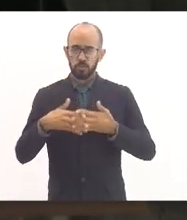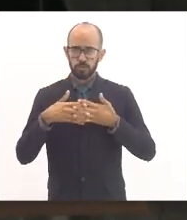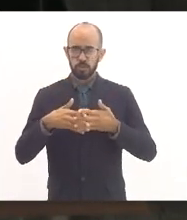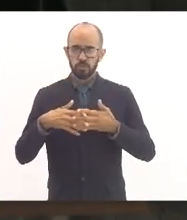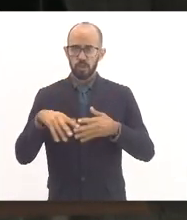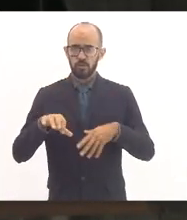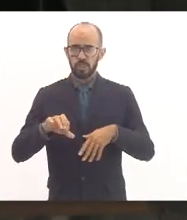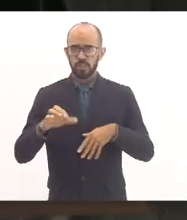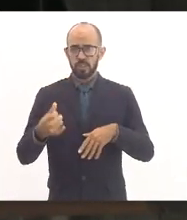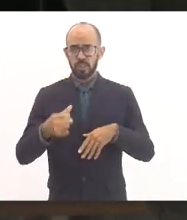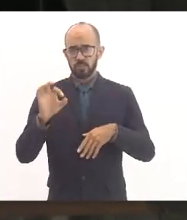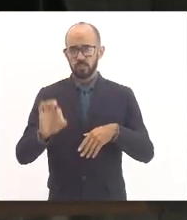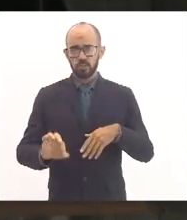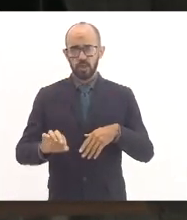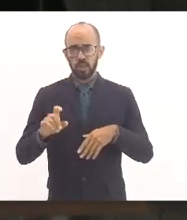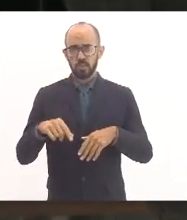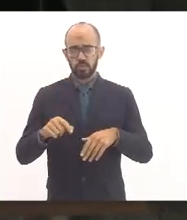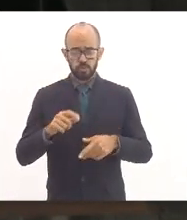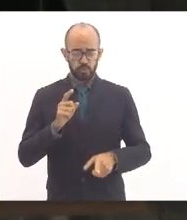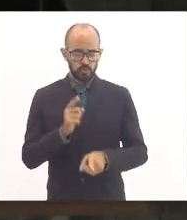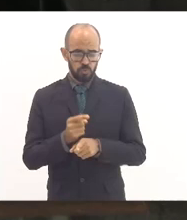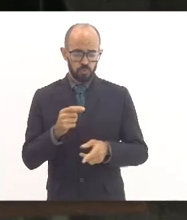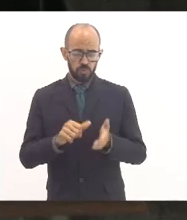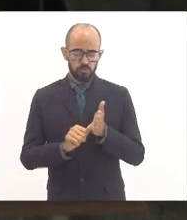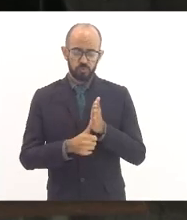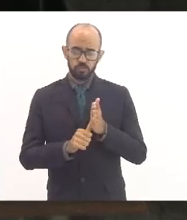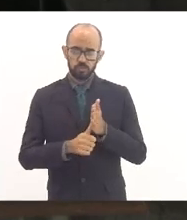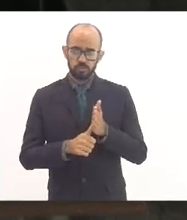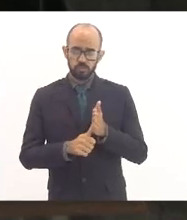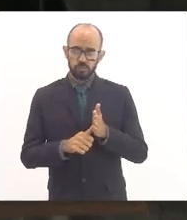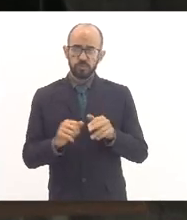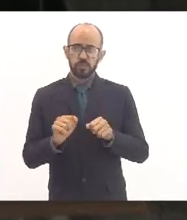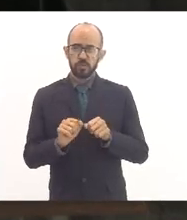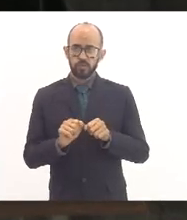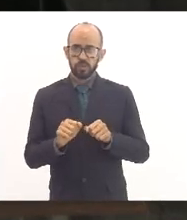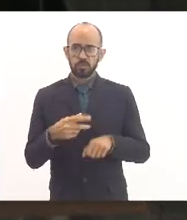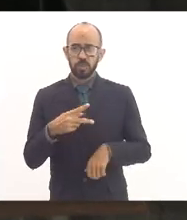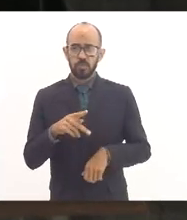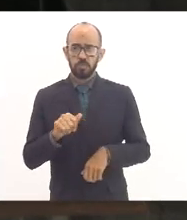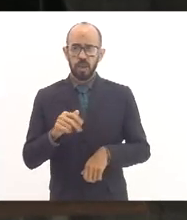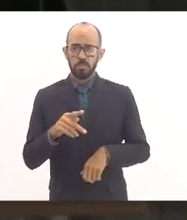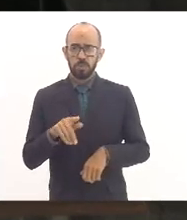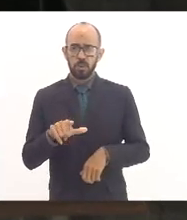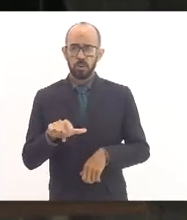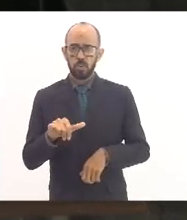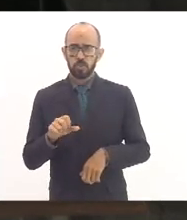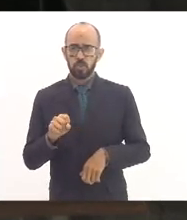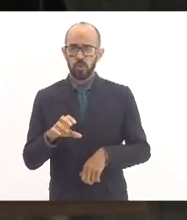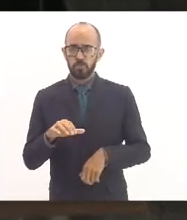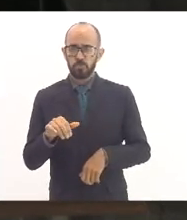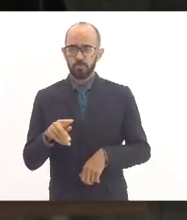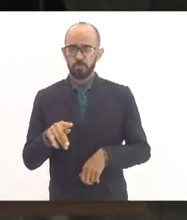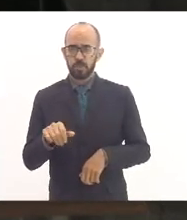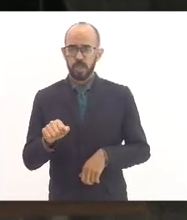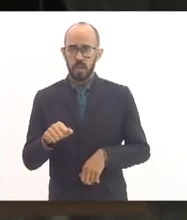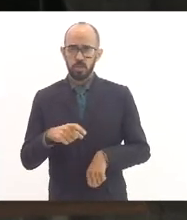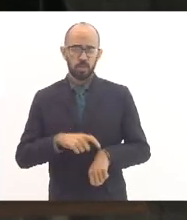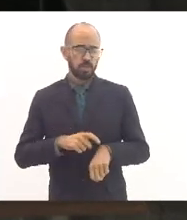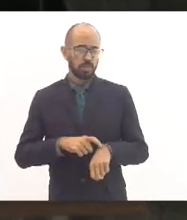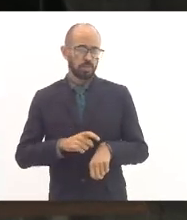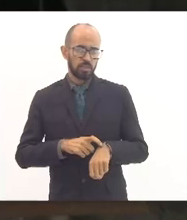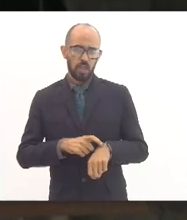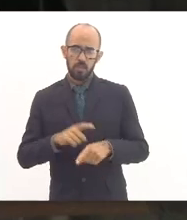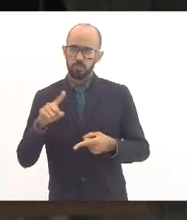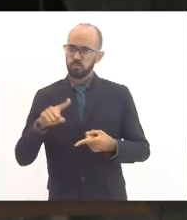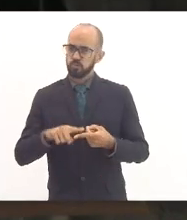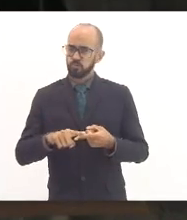da identificação das vítimas fatais foi feita pela patrões copia em tempo recorde tá não existe uma